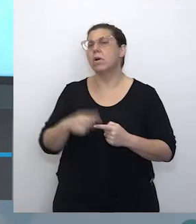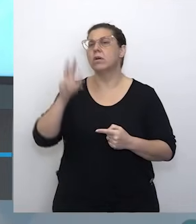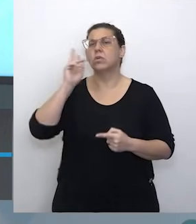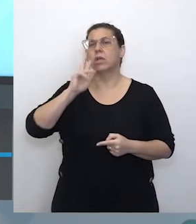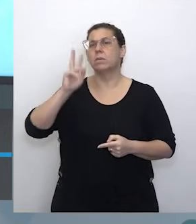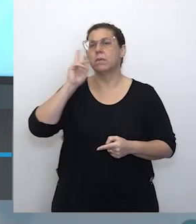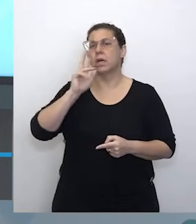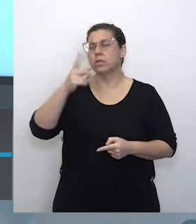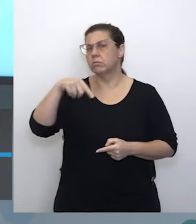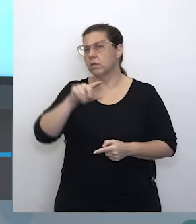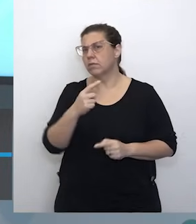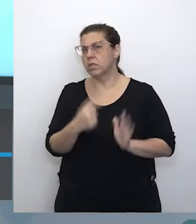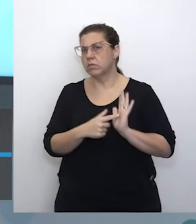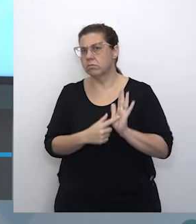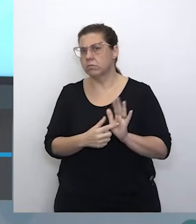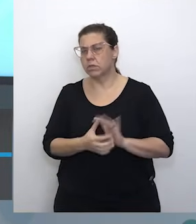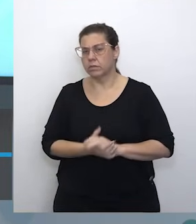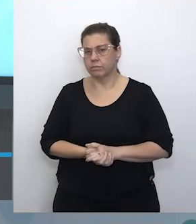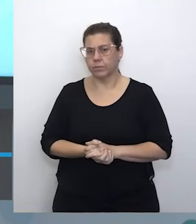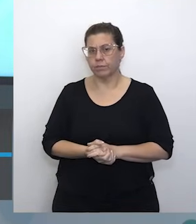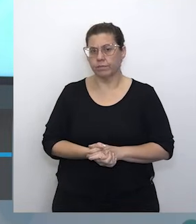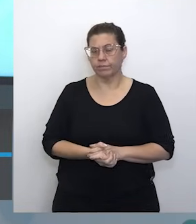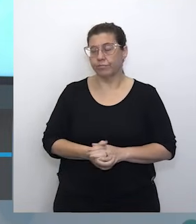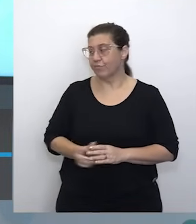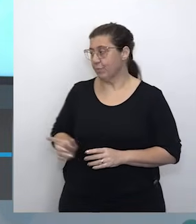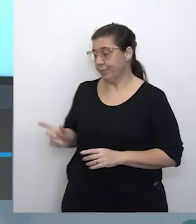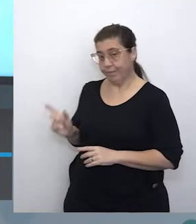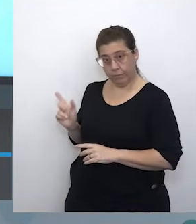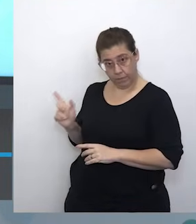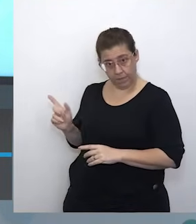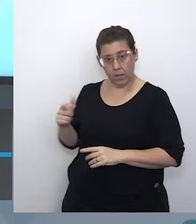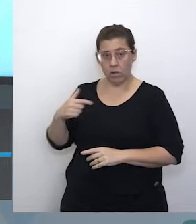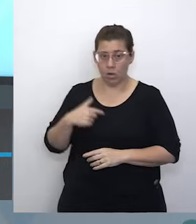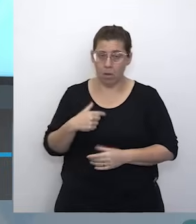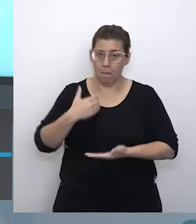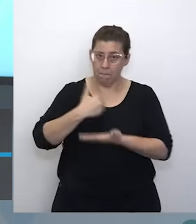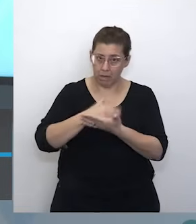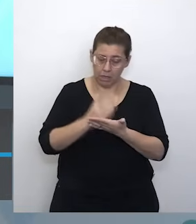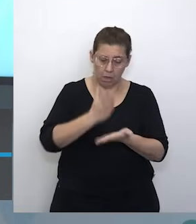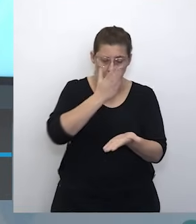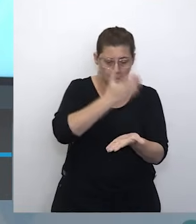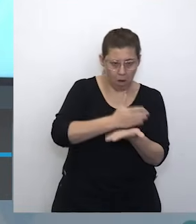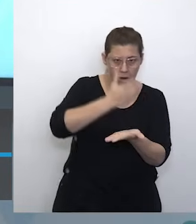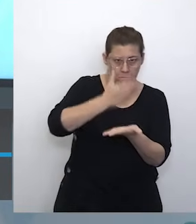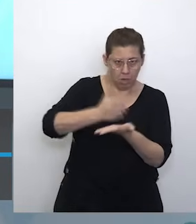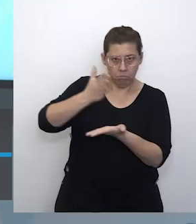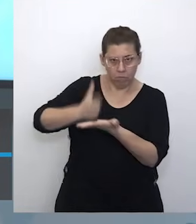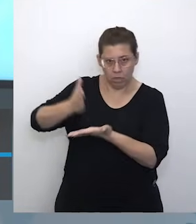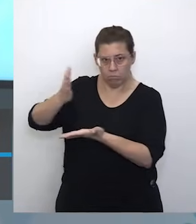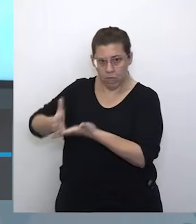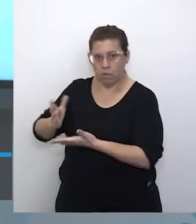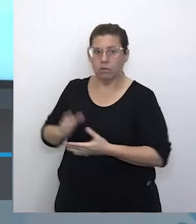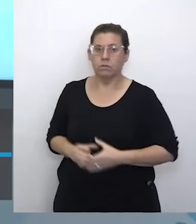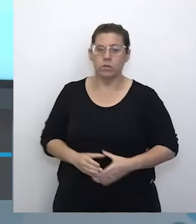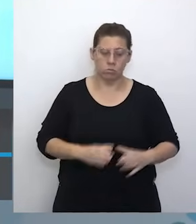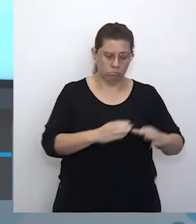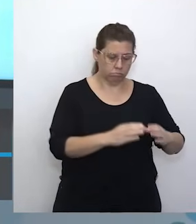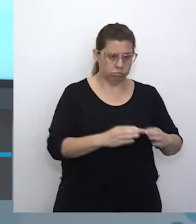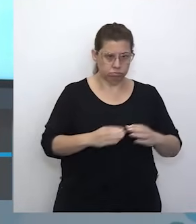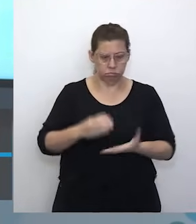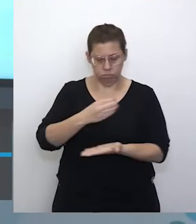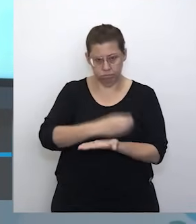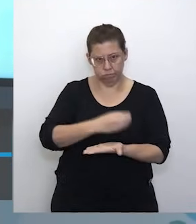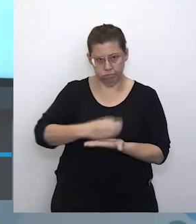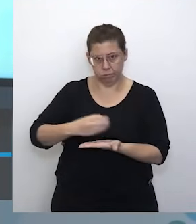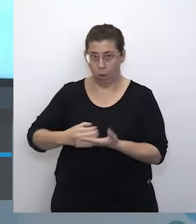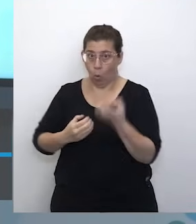relembrando isso para vocês? Isso aí eu cortei a batata e aí deixei ela para brotar. Ela brotou uma